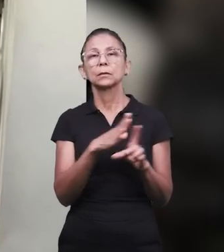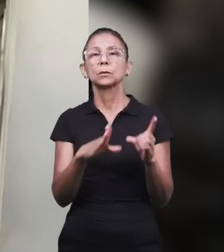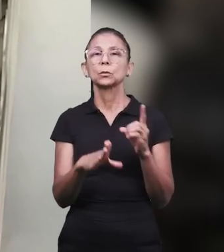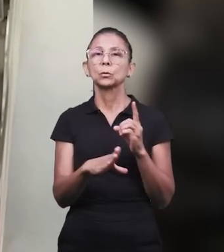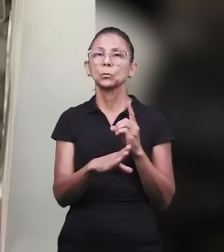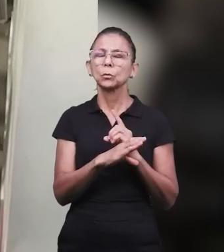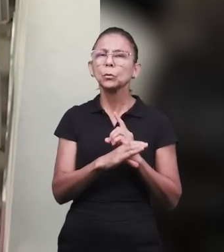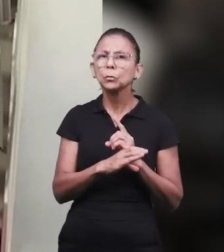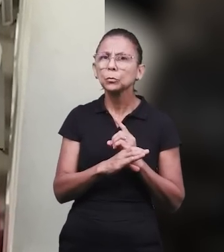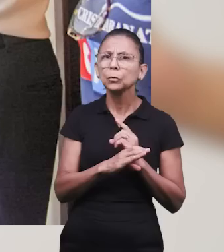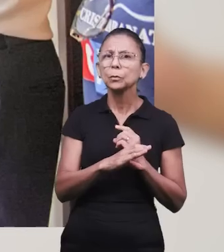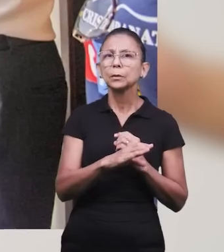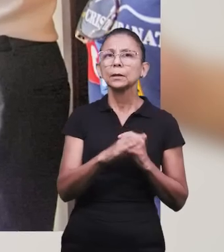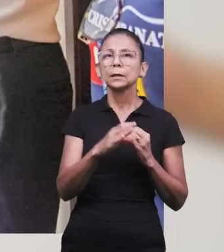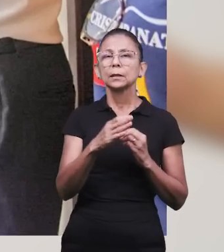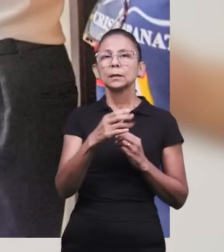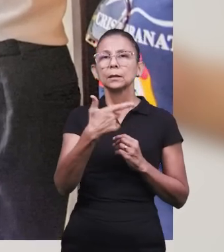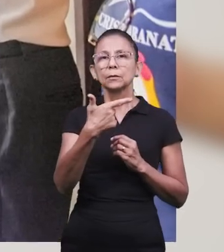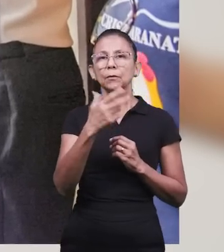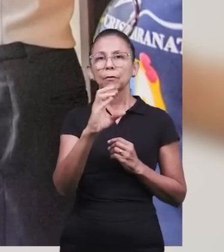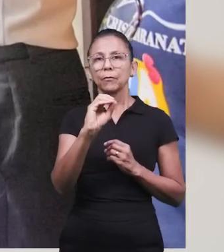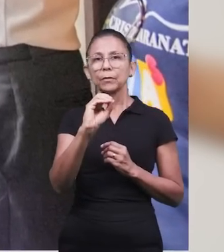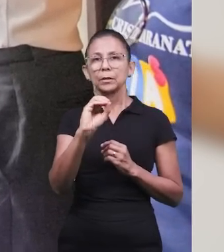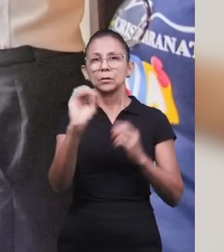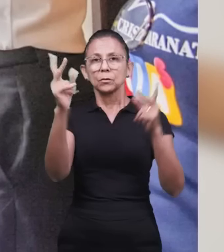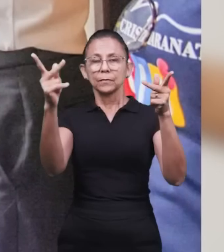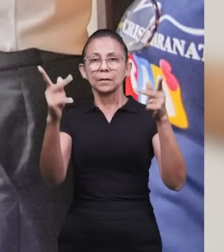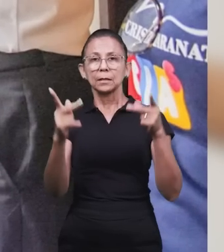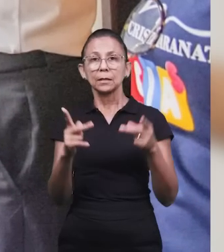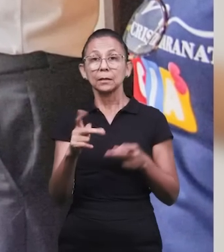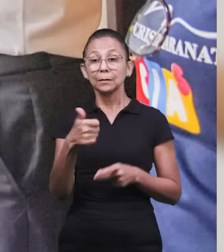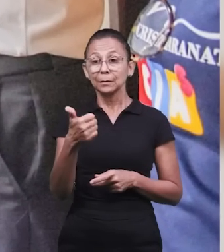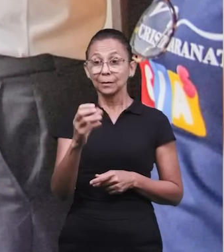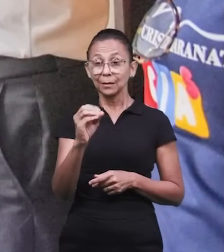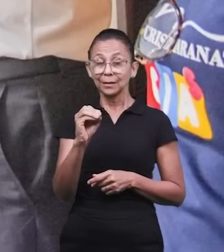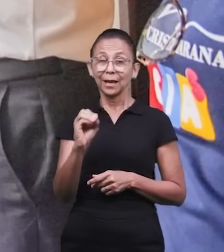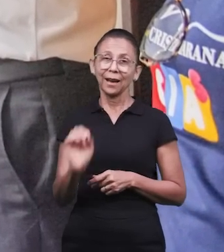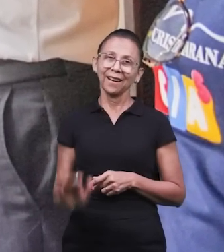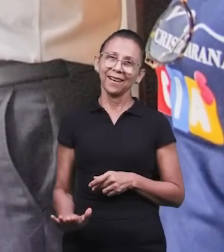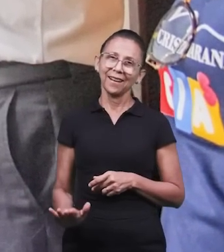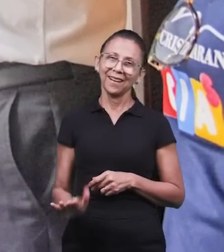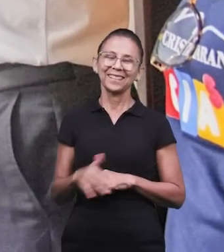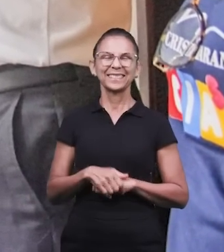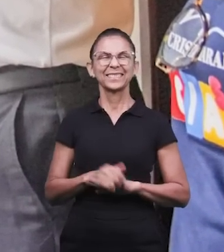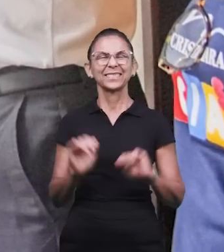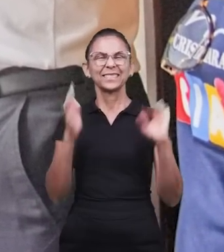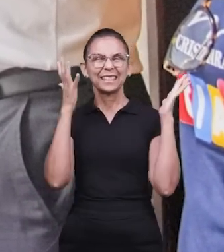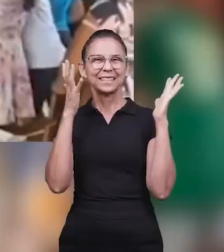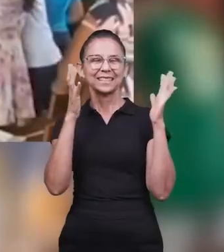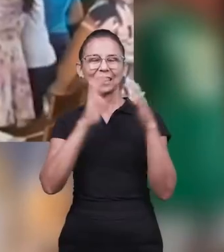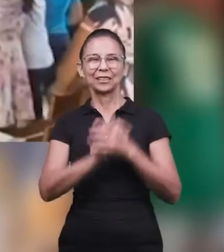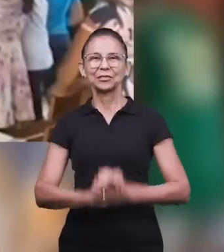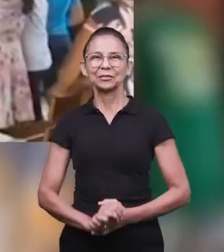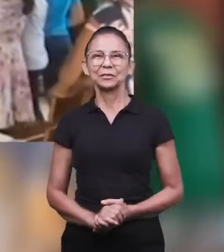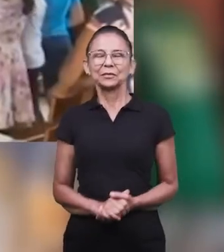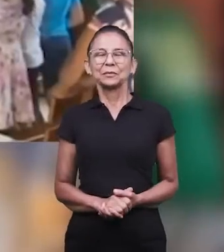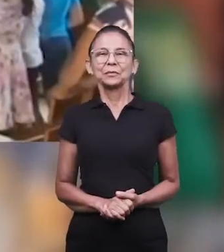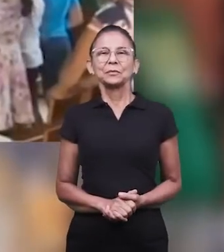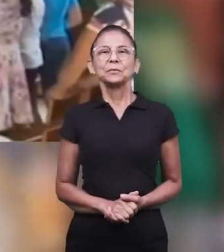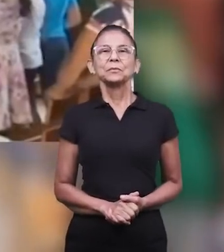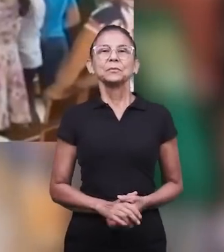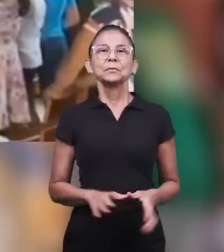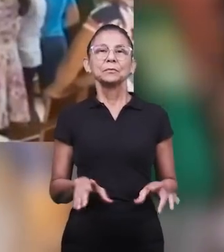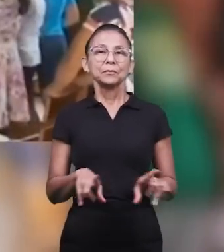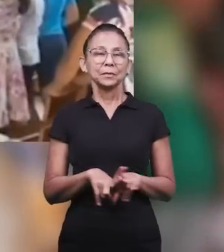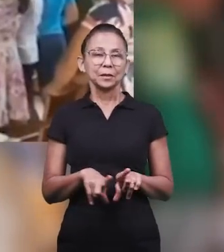eles 20 visitantes e 10 eram crianças. Foi uma festa de gratidão ao Senhor pelas vidas presentes. Na cidade de Brejo do